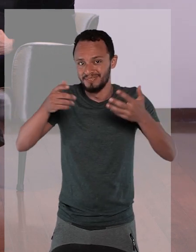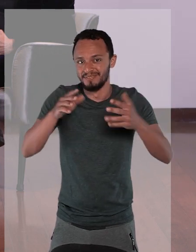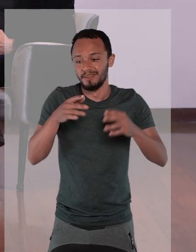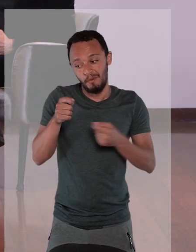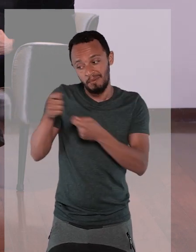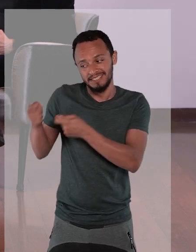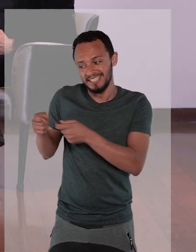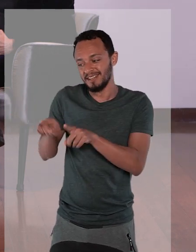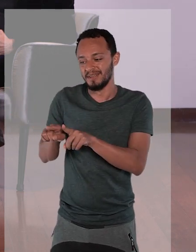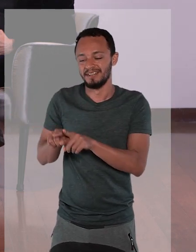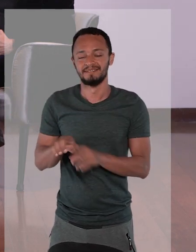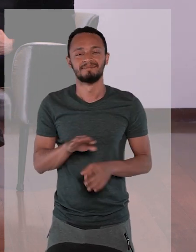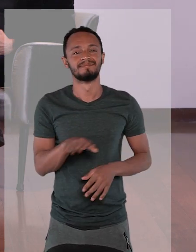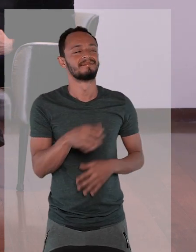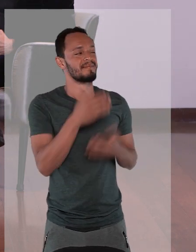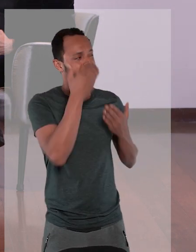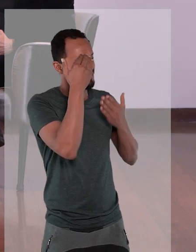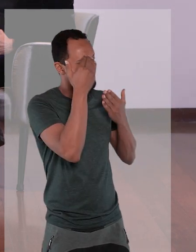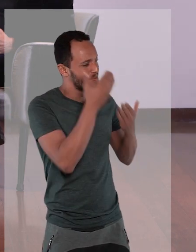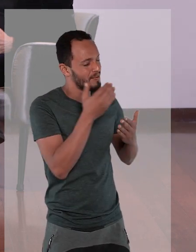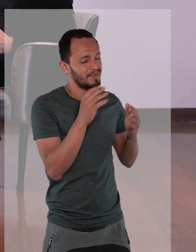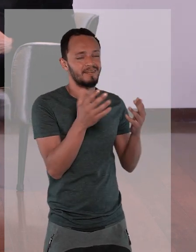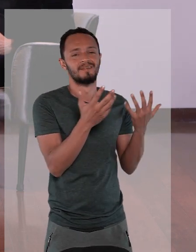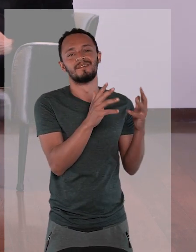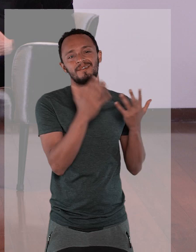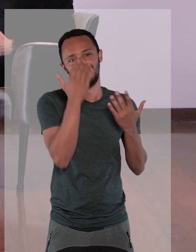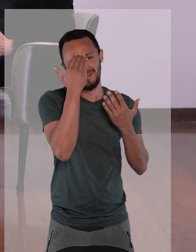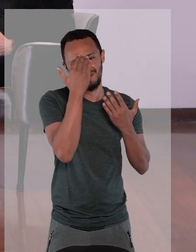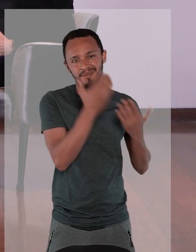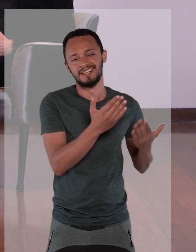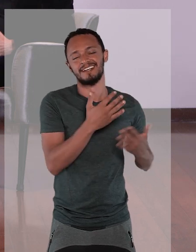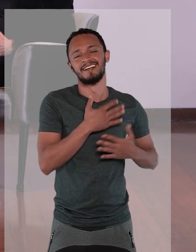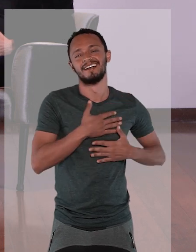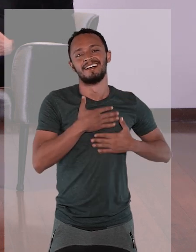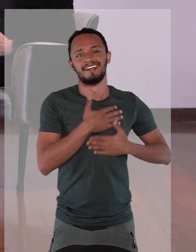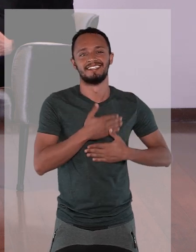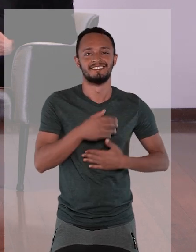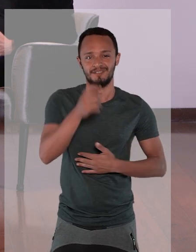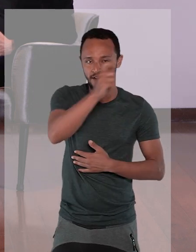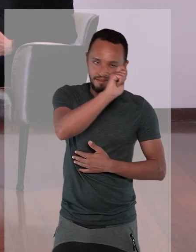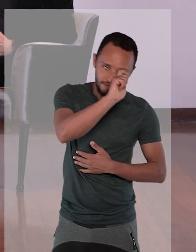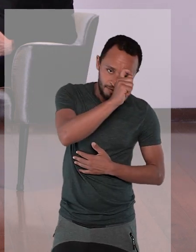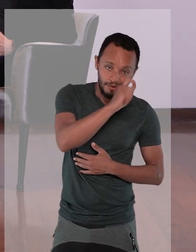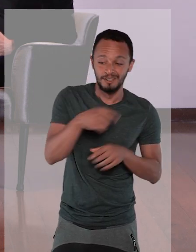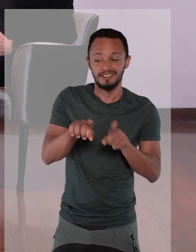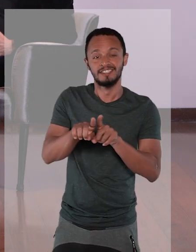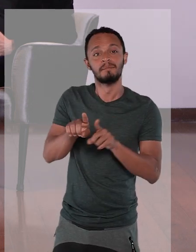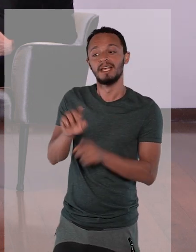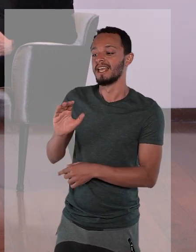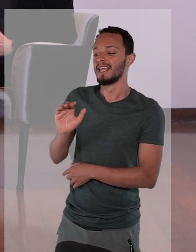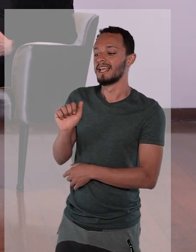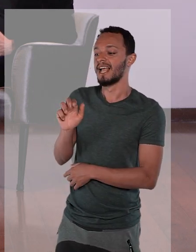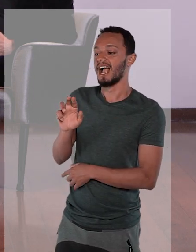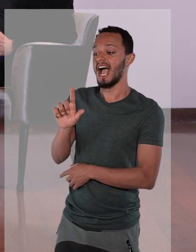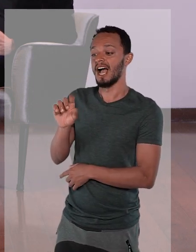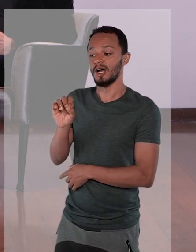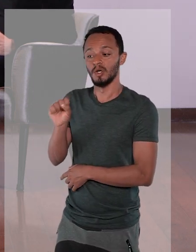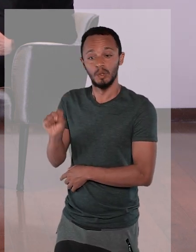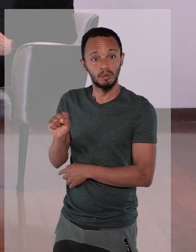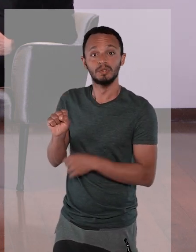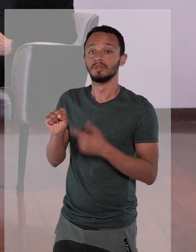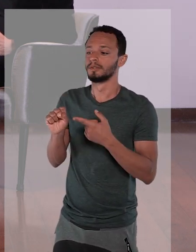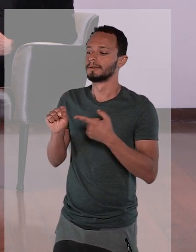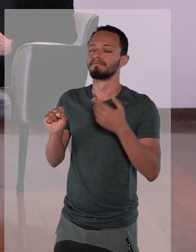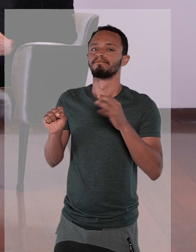obrigada, Afonso. Realmente uma alegria, uma honra estar aqui do lado do Carlos Starling, que há pouco eu falava com ele. Carlos, nós